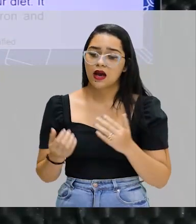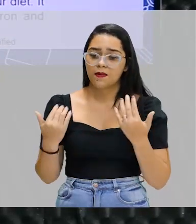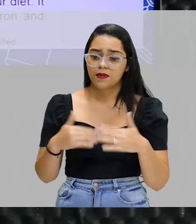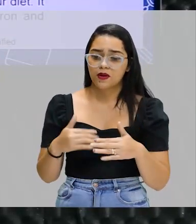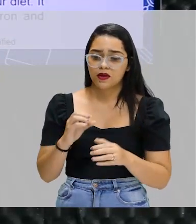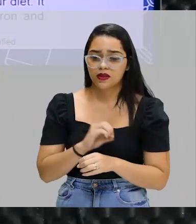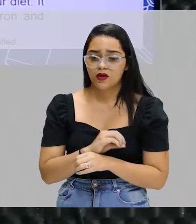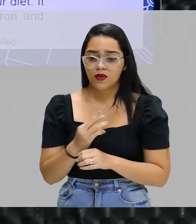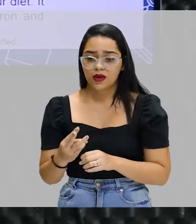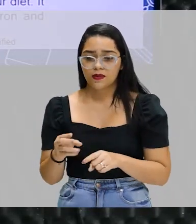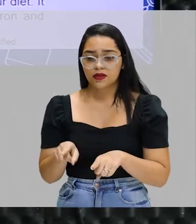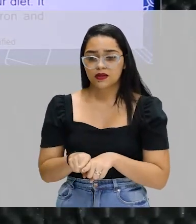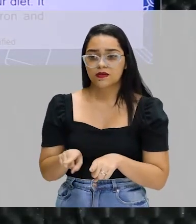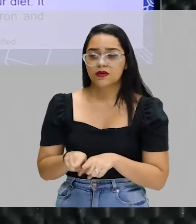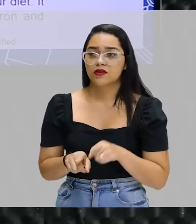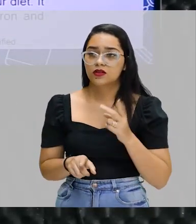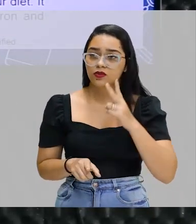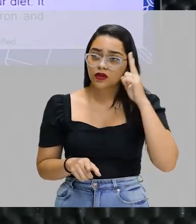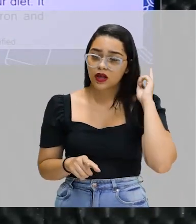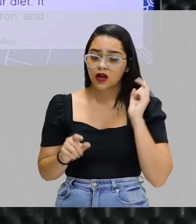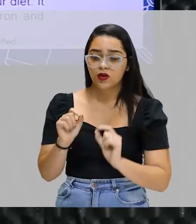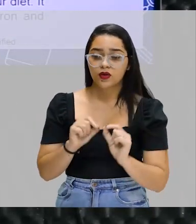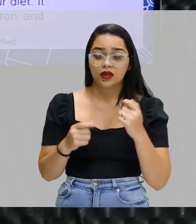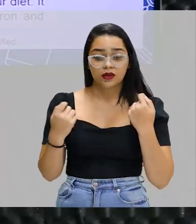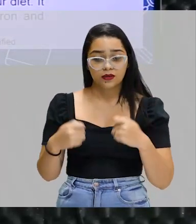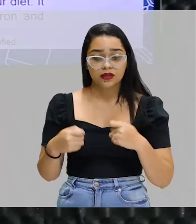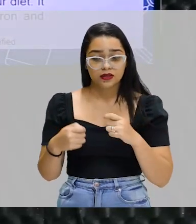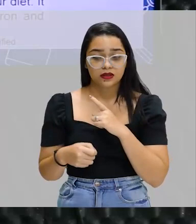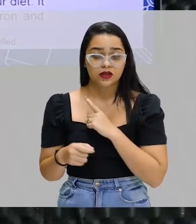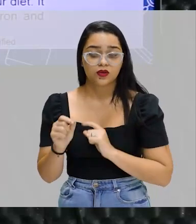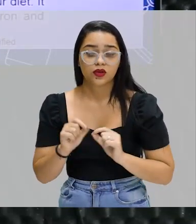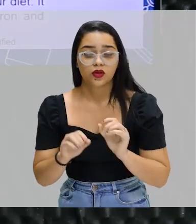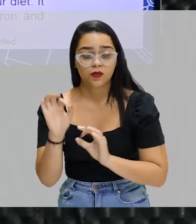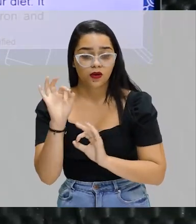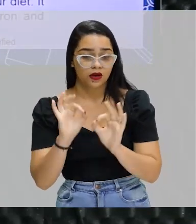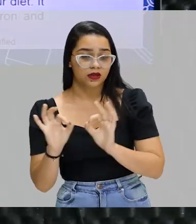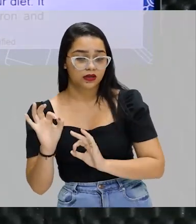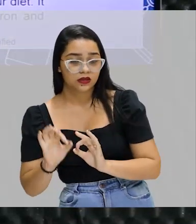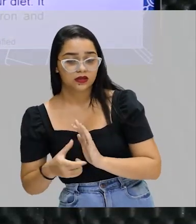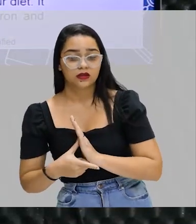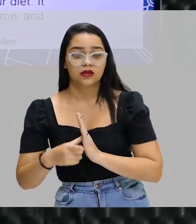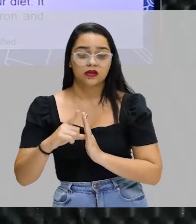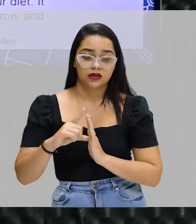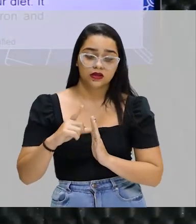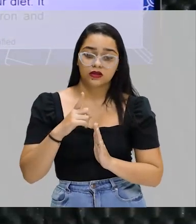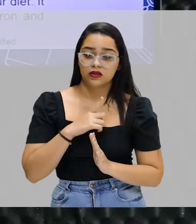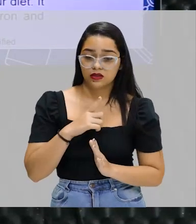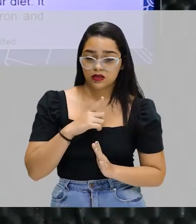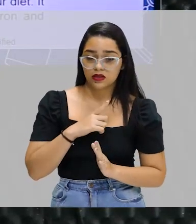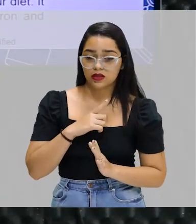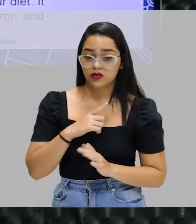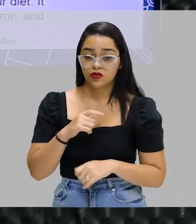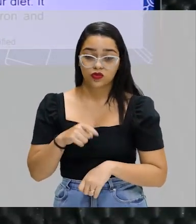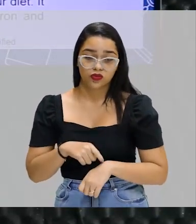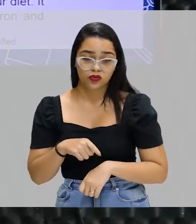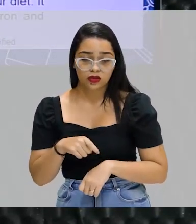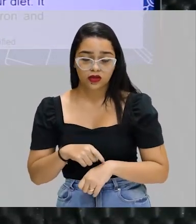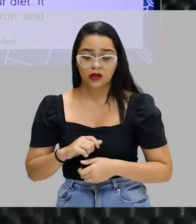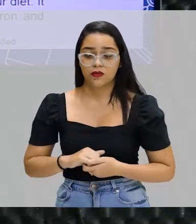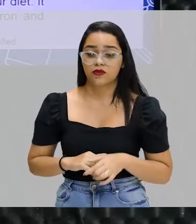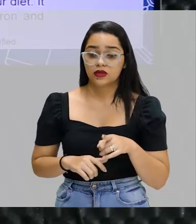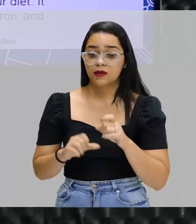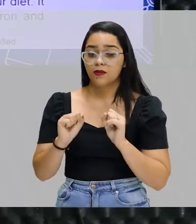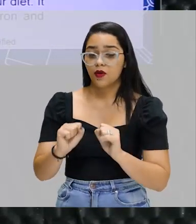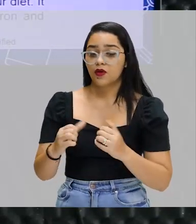UEMA e prova de vestibular são provas que necessitam de uma preparação, de um gerenciamento do seu tempo, para